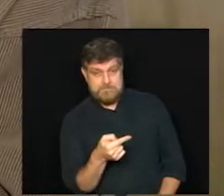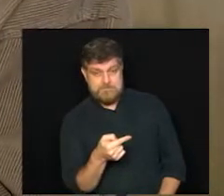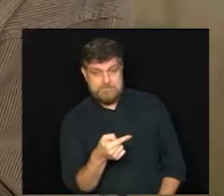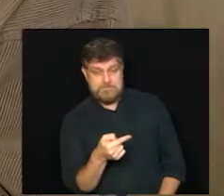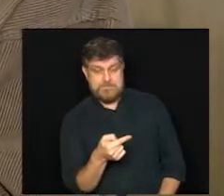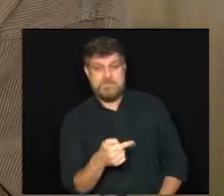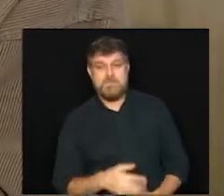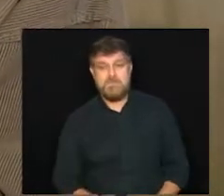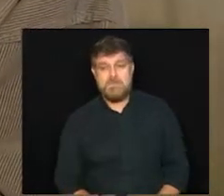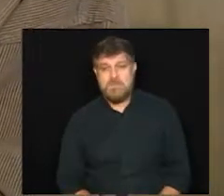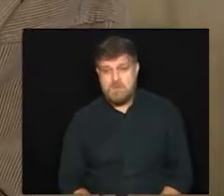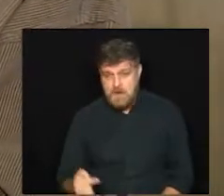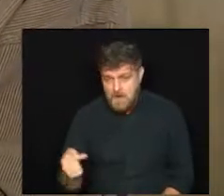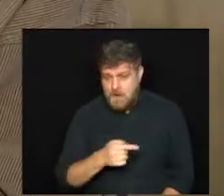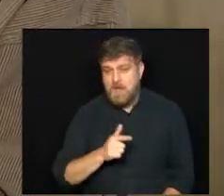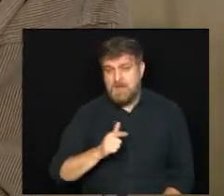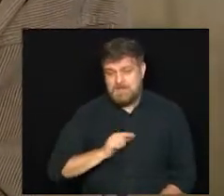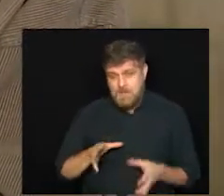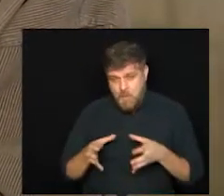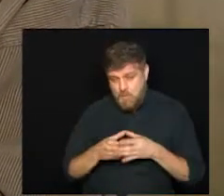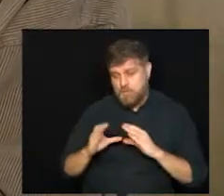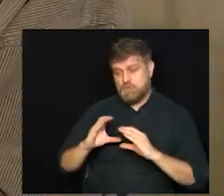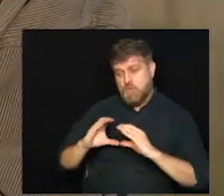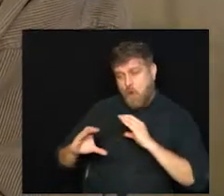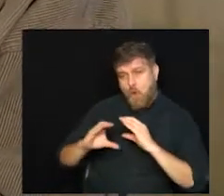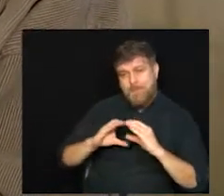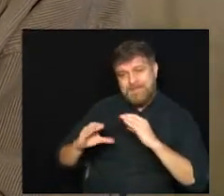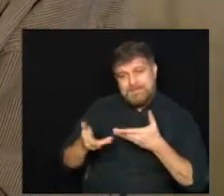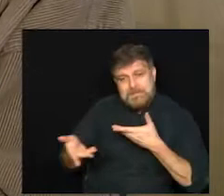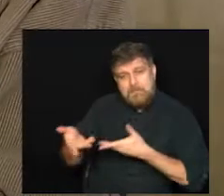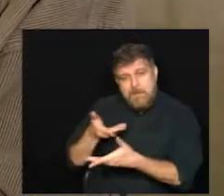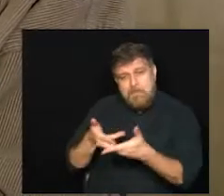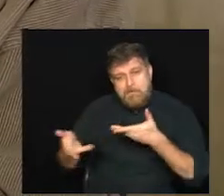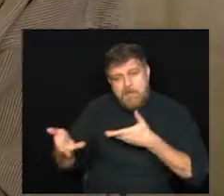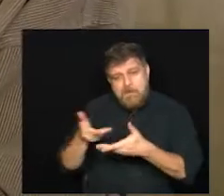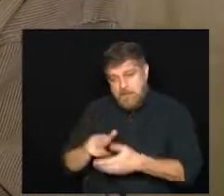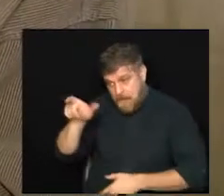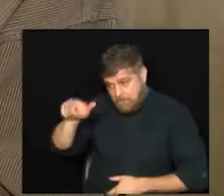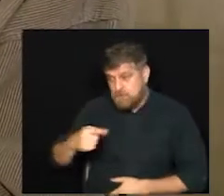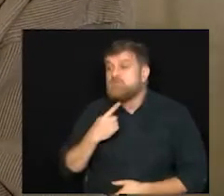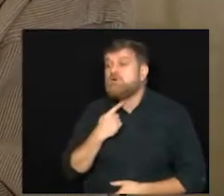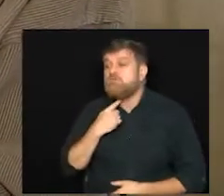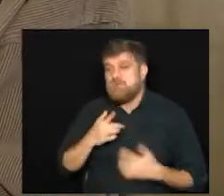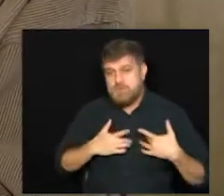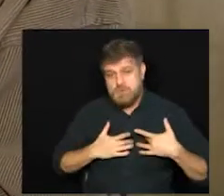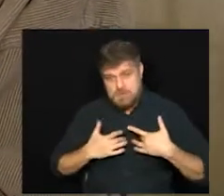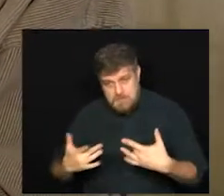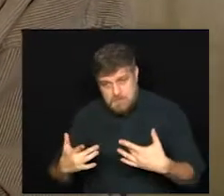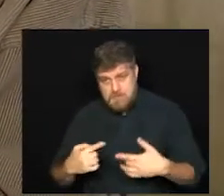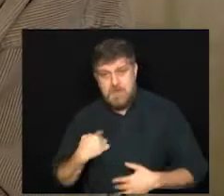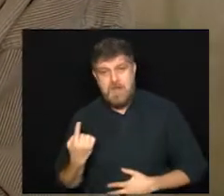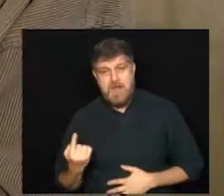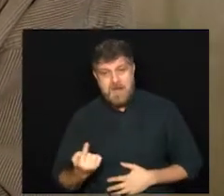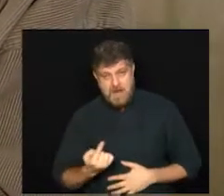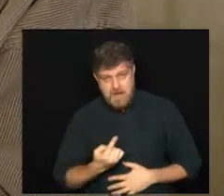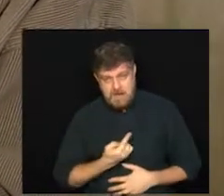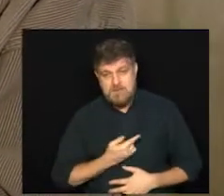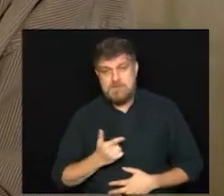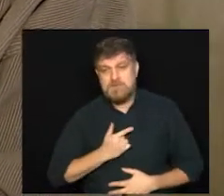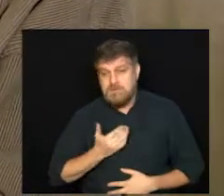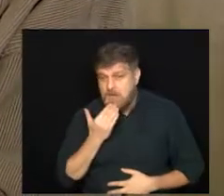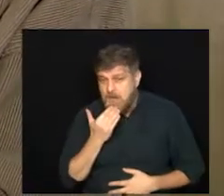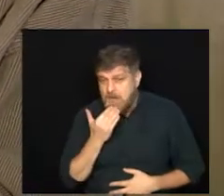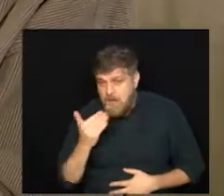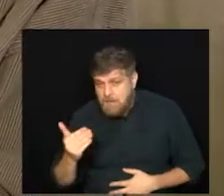unalgbt.campinas. Lá, né, a gente tem uma equipe de comunicação que vai dialogar com a pessoa que queira doar. Nós, preferencialmente, pedimos